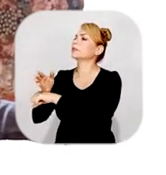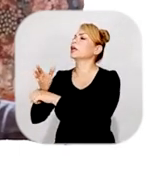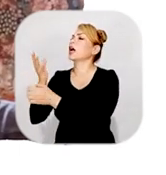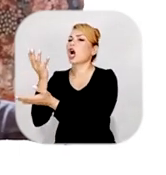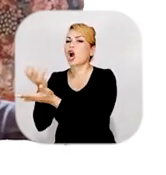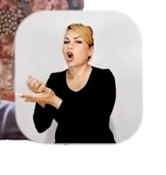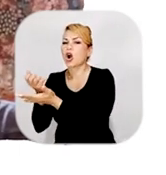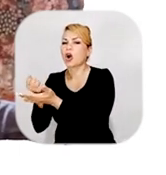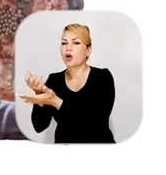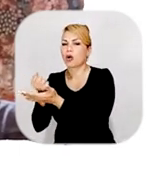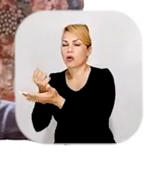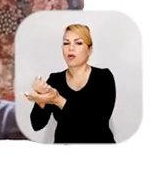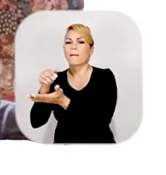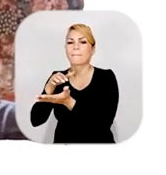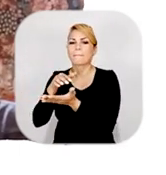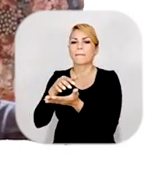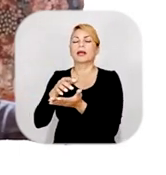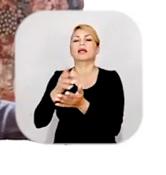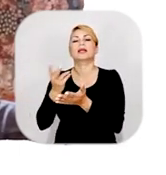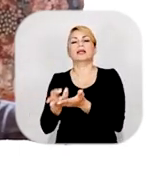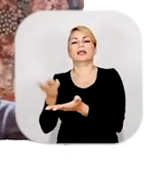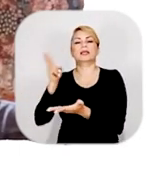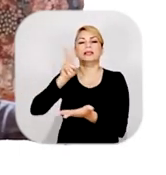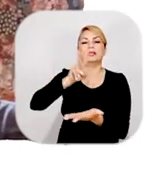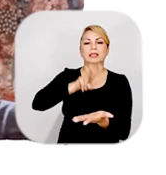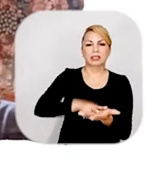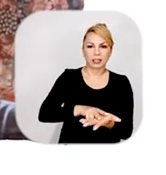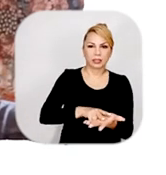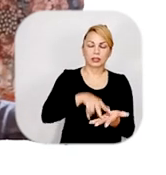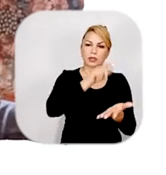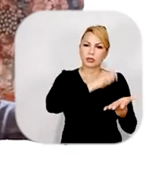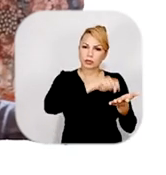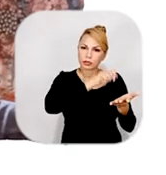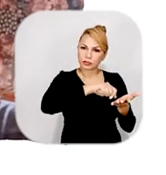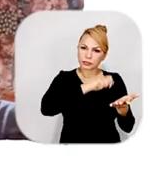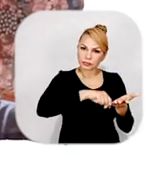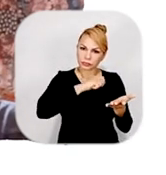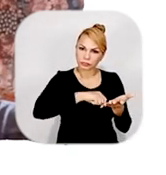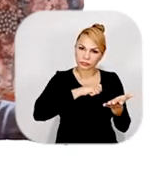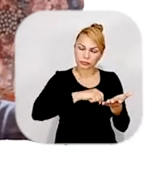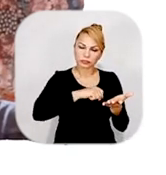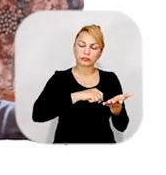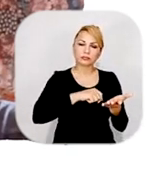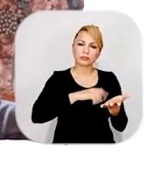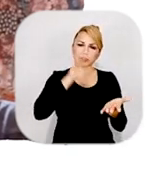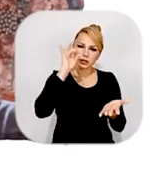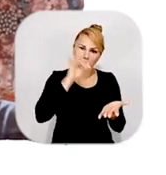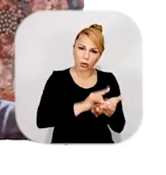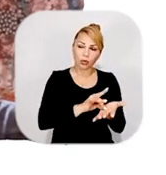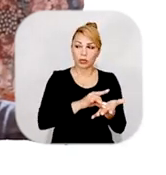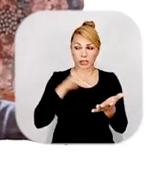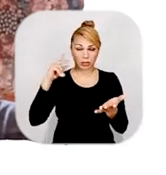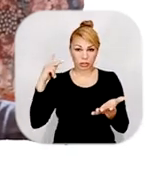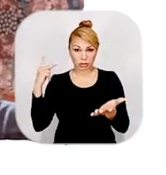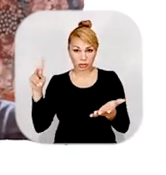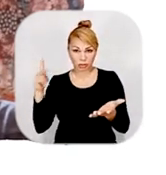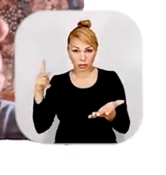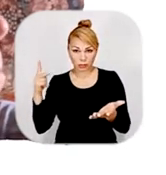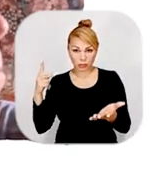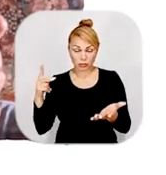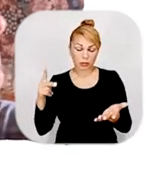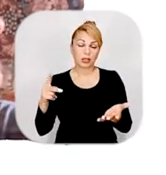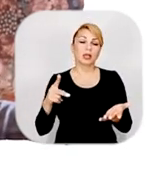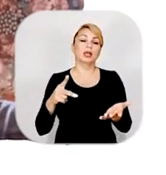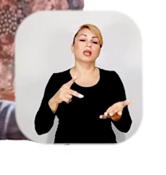disso. Então, traduzi, coloquei a escrita como original dele, né, e juntei